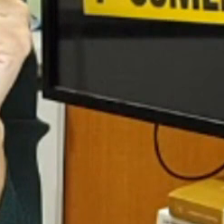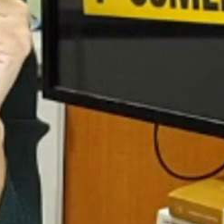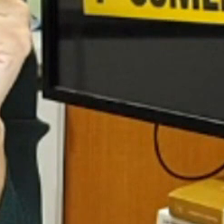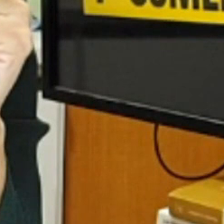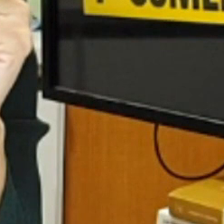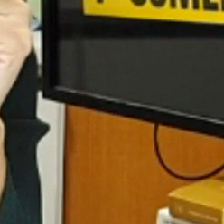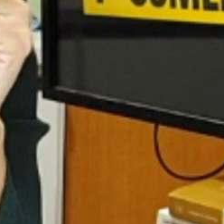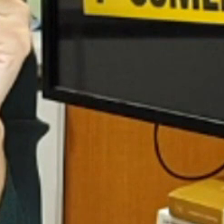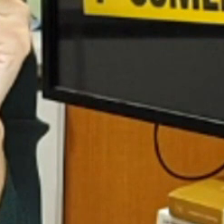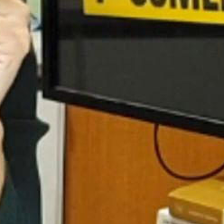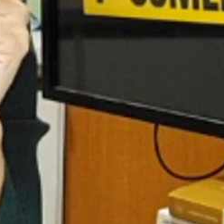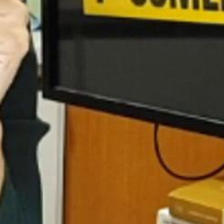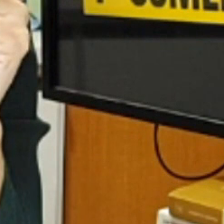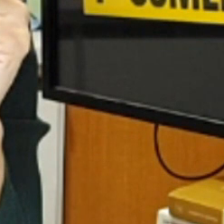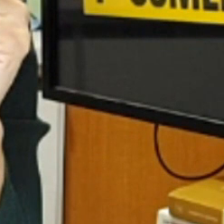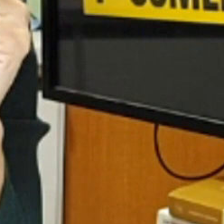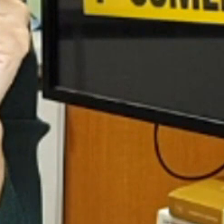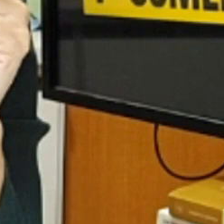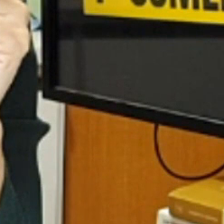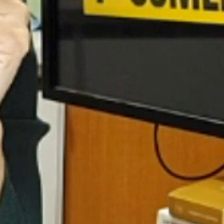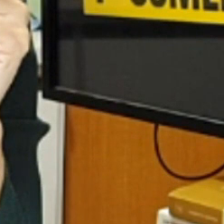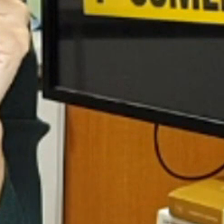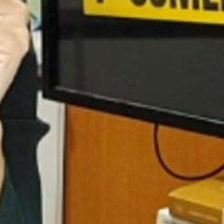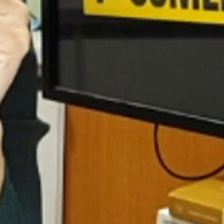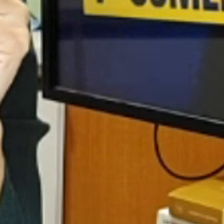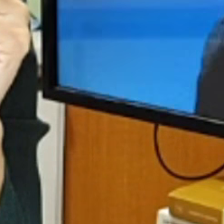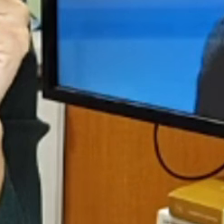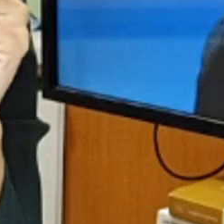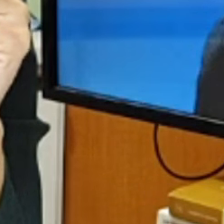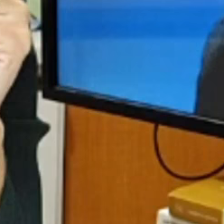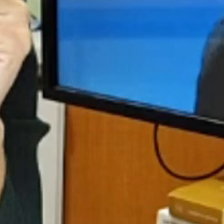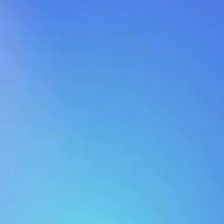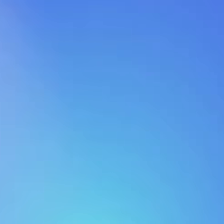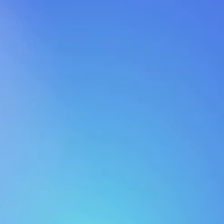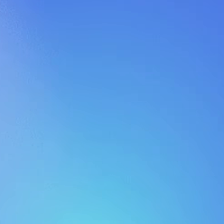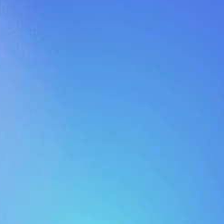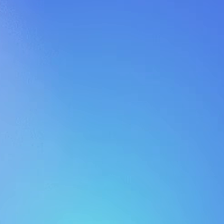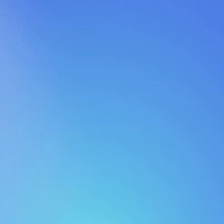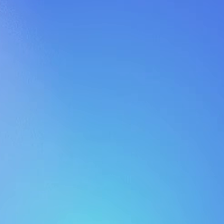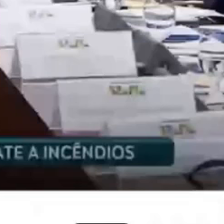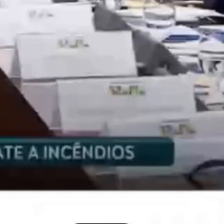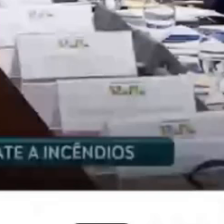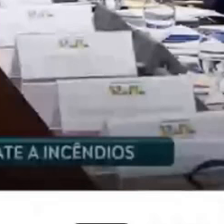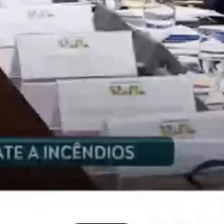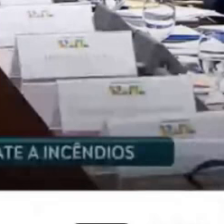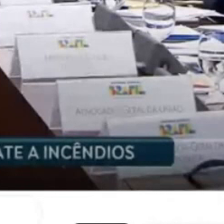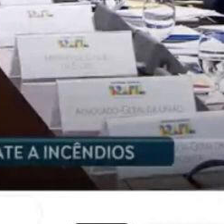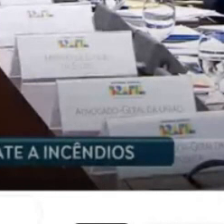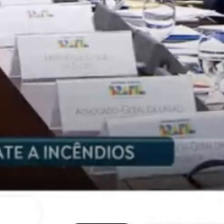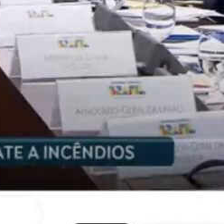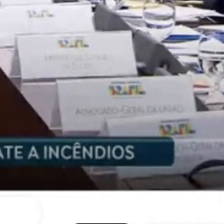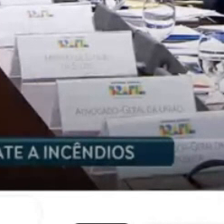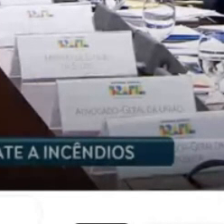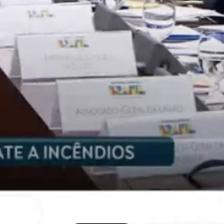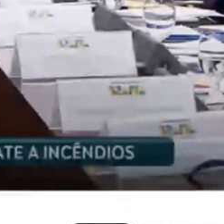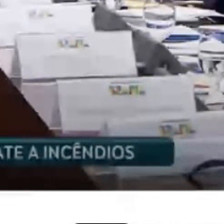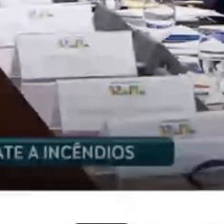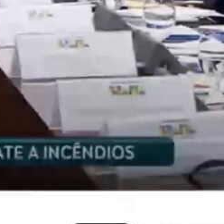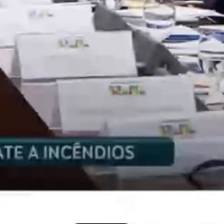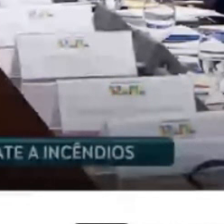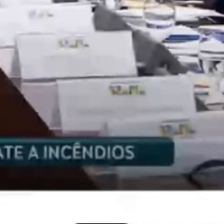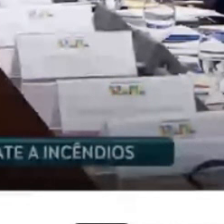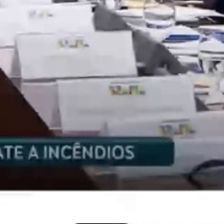fala da ministra do meio ambiente que para mim é a mais capacitada e que tem a maior autoridade para falar sobre tudo que tá acontecendo no Brasil